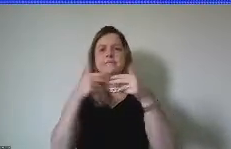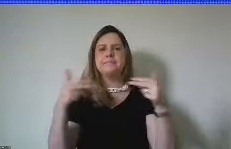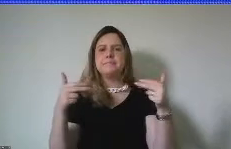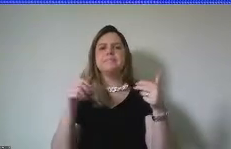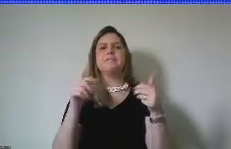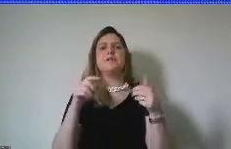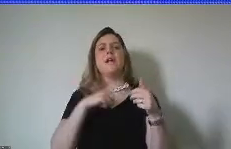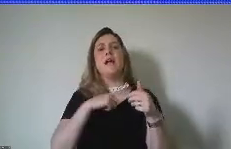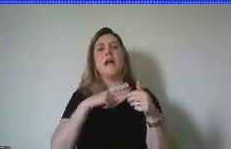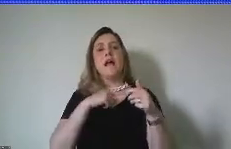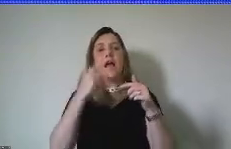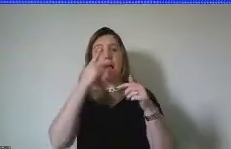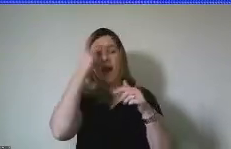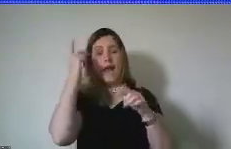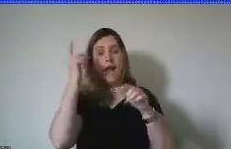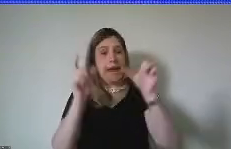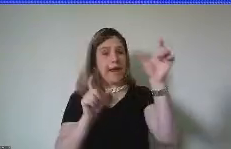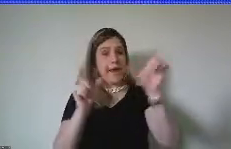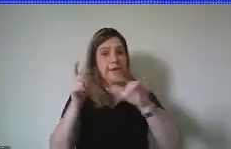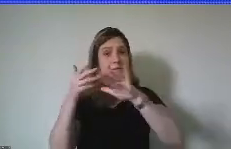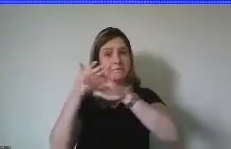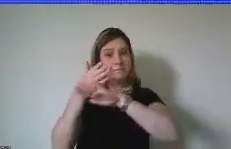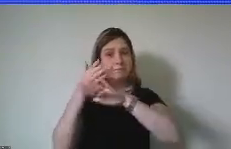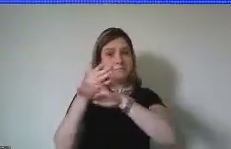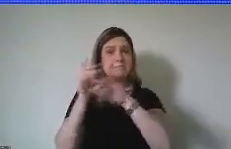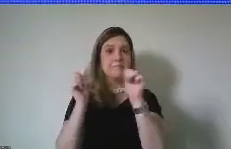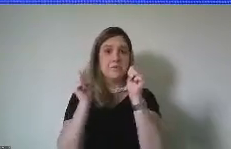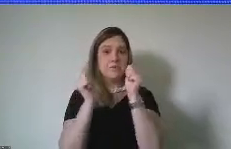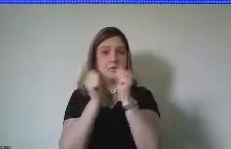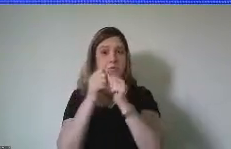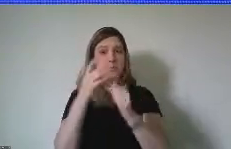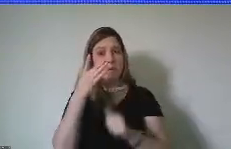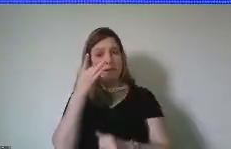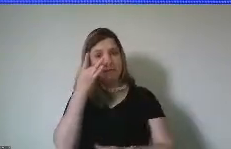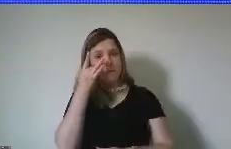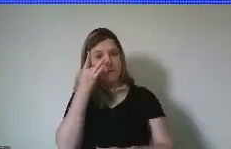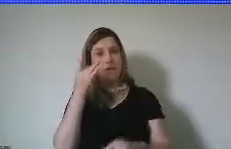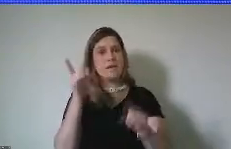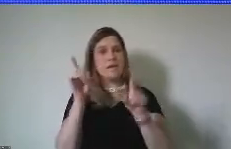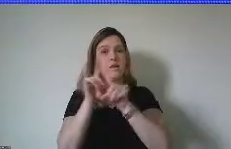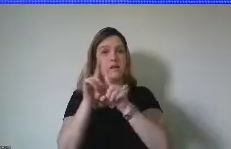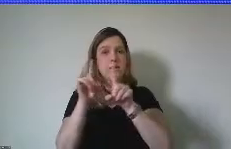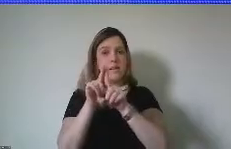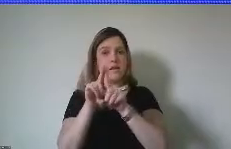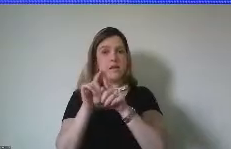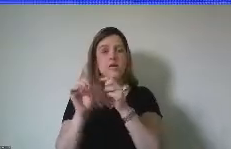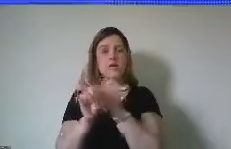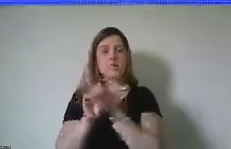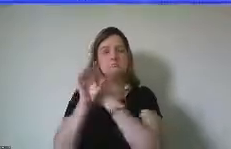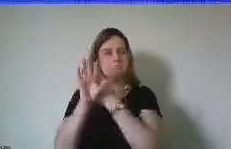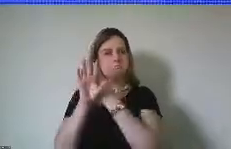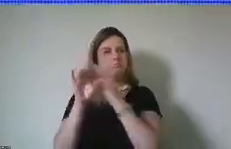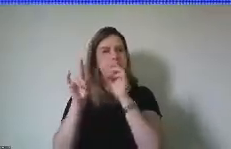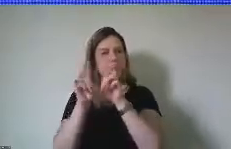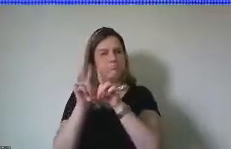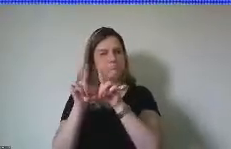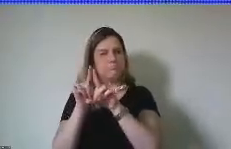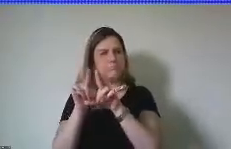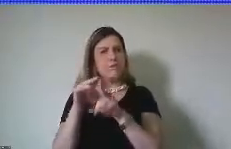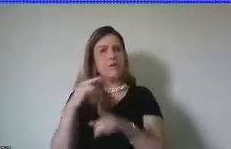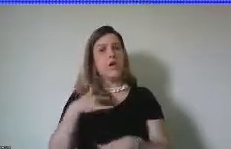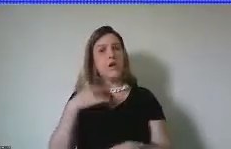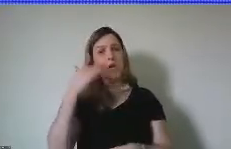além das pessoas que estão participando conosco aqui presencialmente o evento também está sendo transmitido online e temos centenas de pessoas